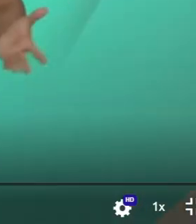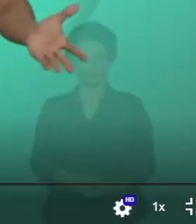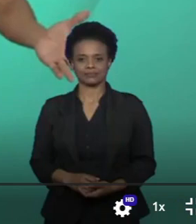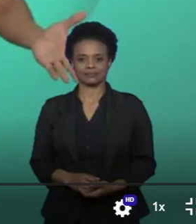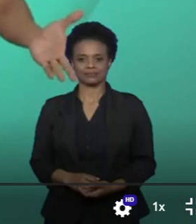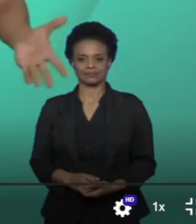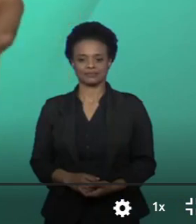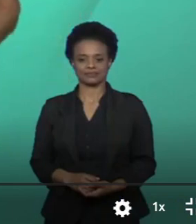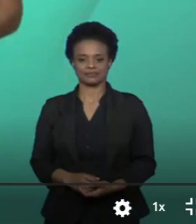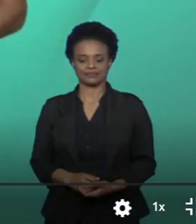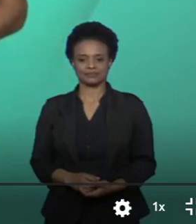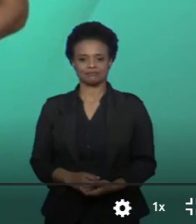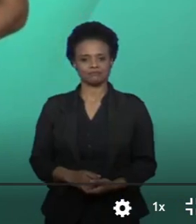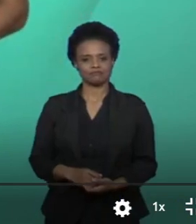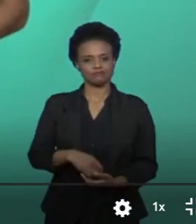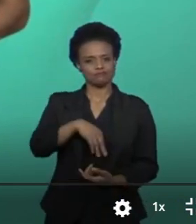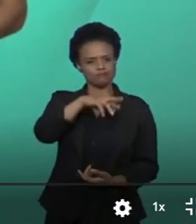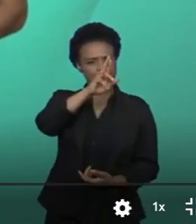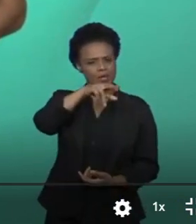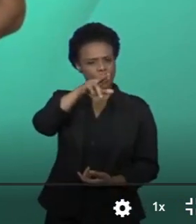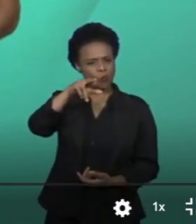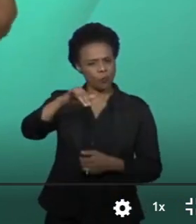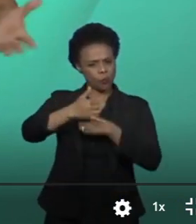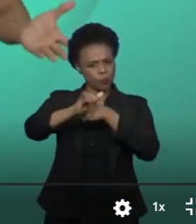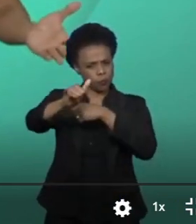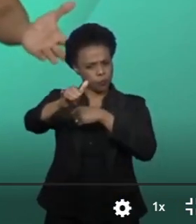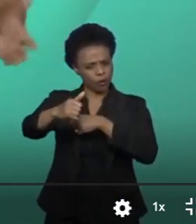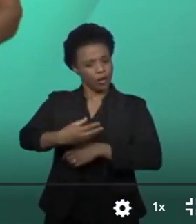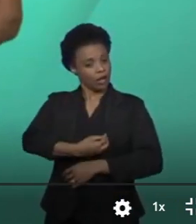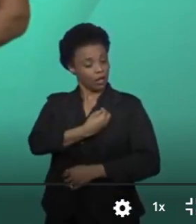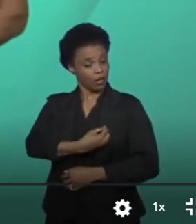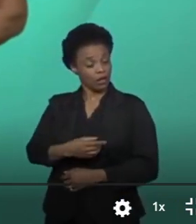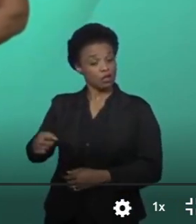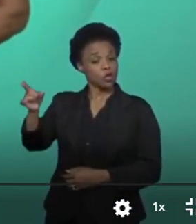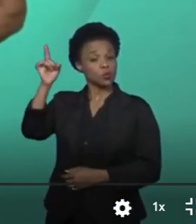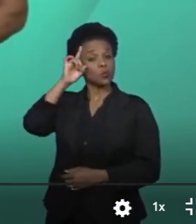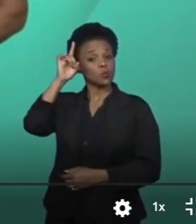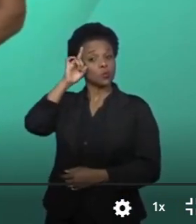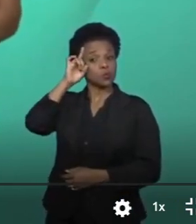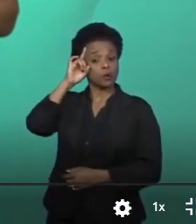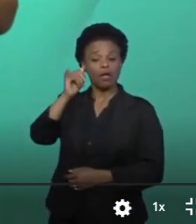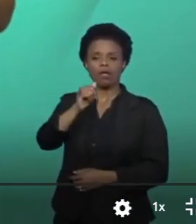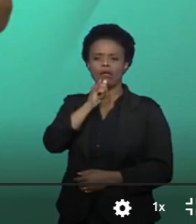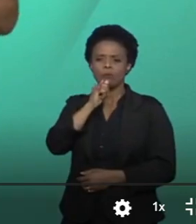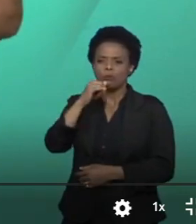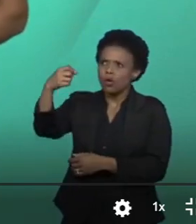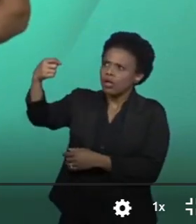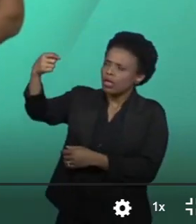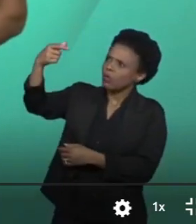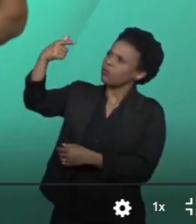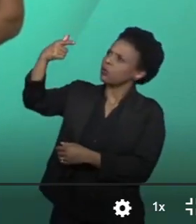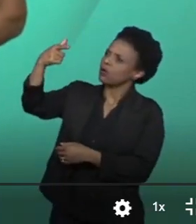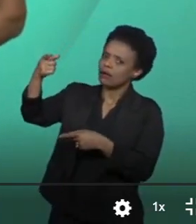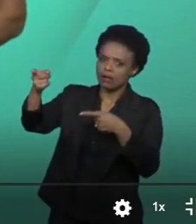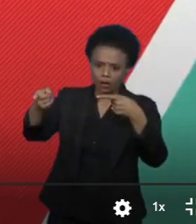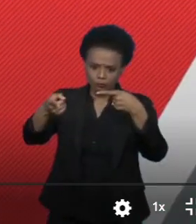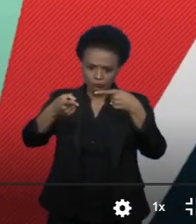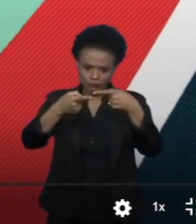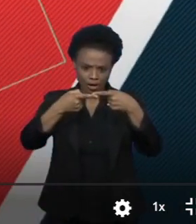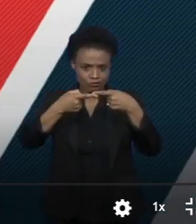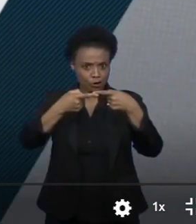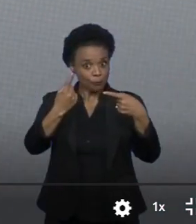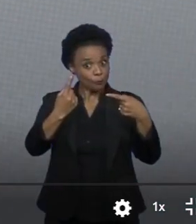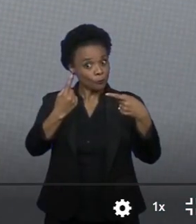Os circuitos elétricos fazem parte do nosso dia a dia. Por exemplo, quando nós acendemos uma lâmpada, estamos fechando um circuito elétrico.